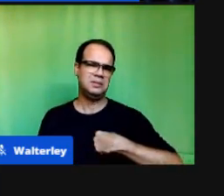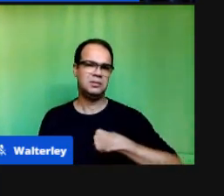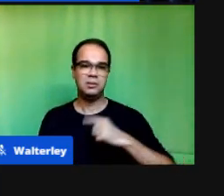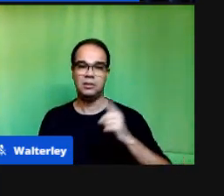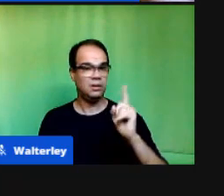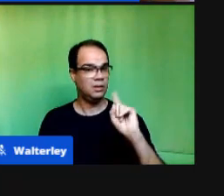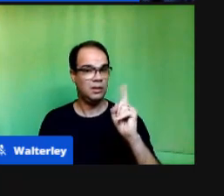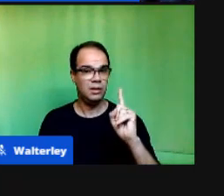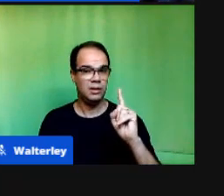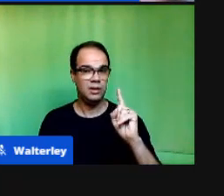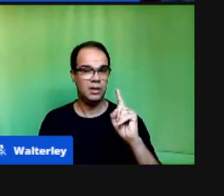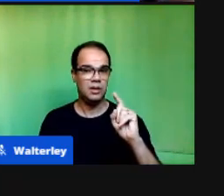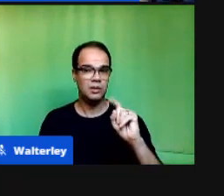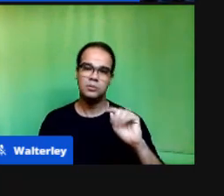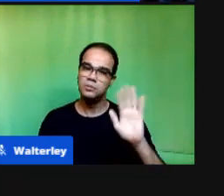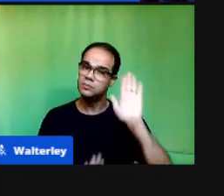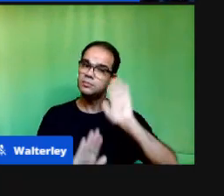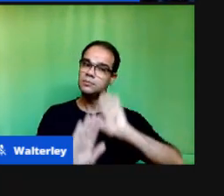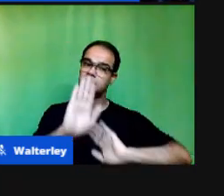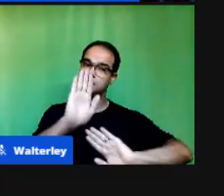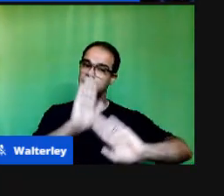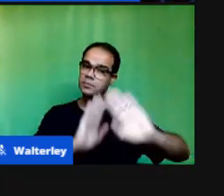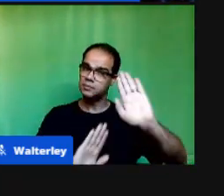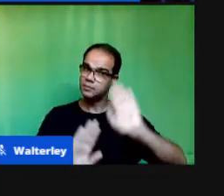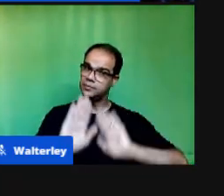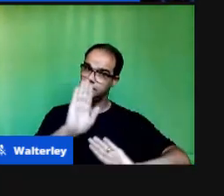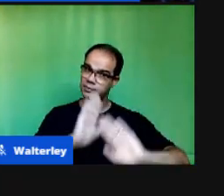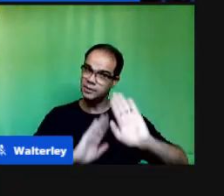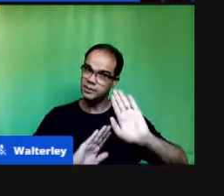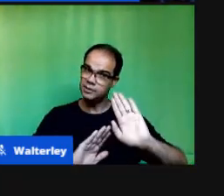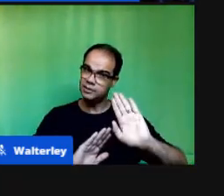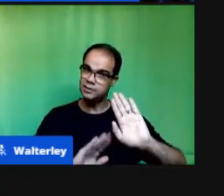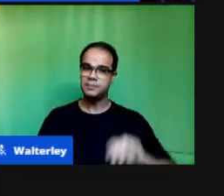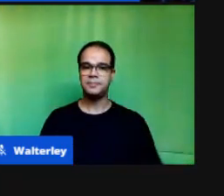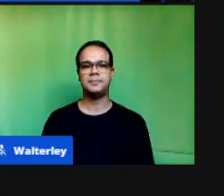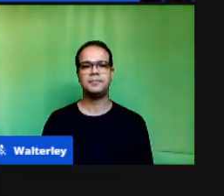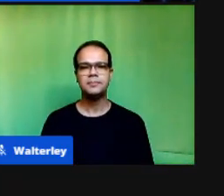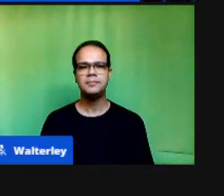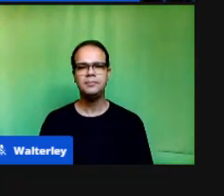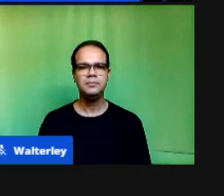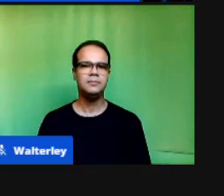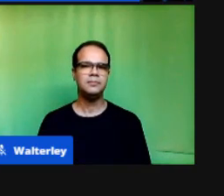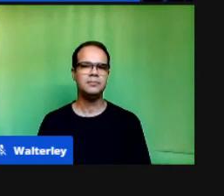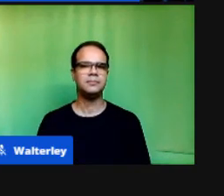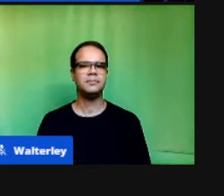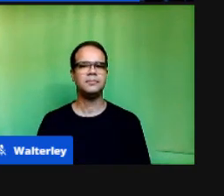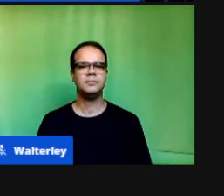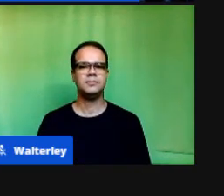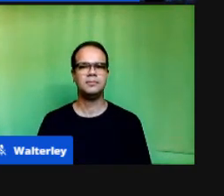Isso é muito difícil de resolver com quem não está enxergando o problema. Mais um.